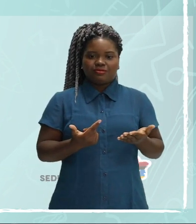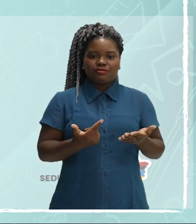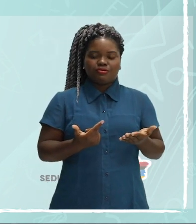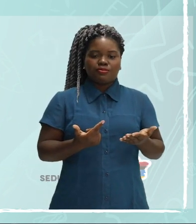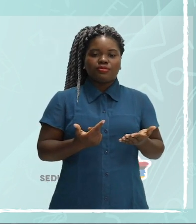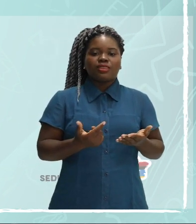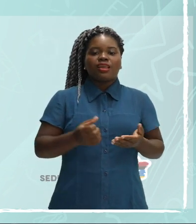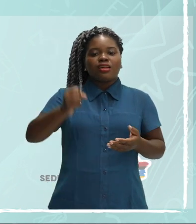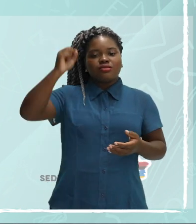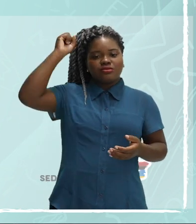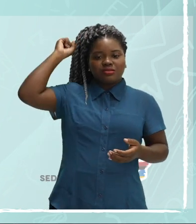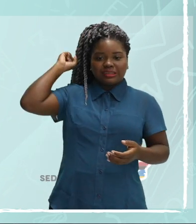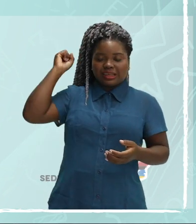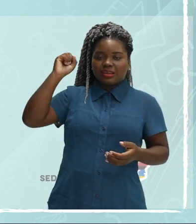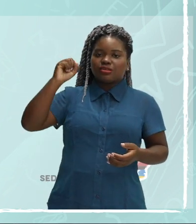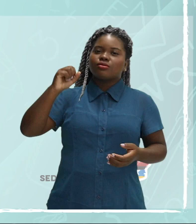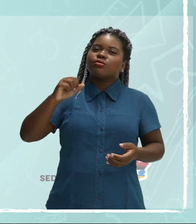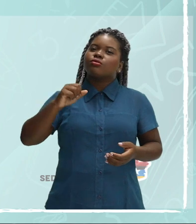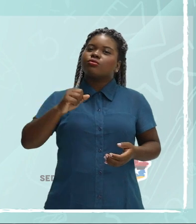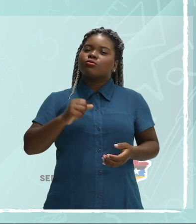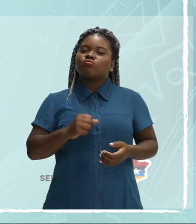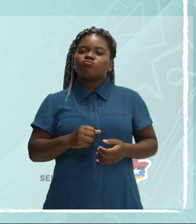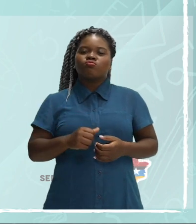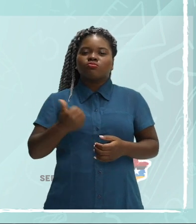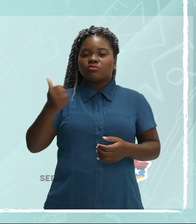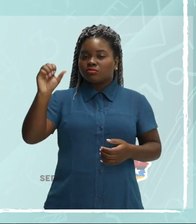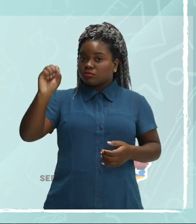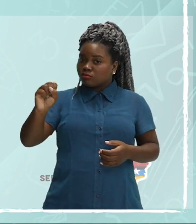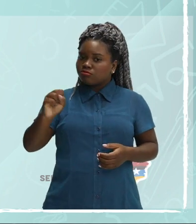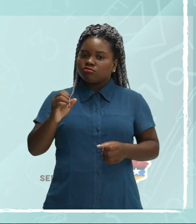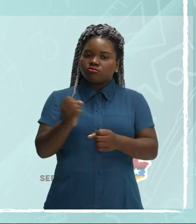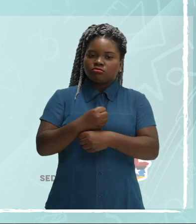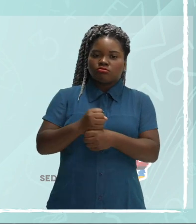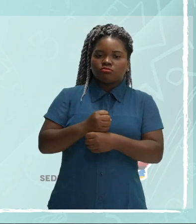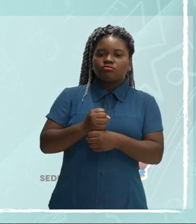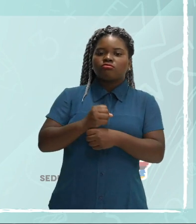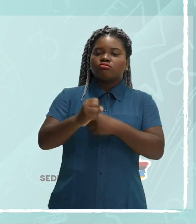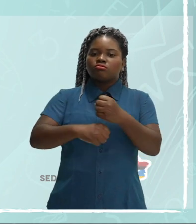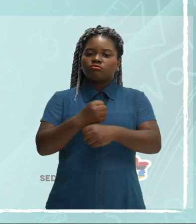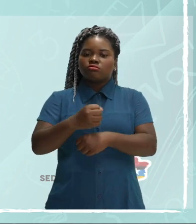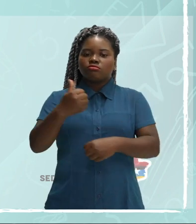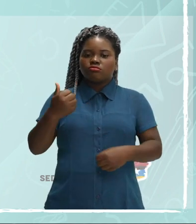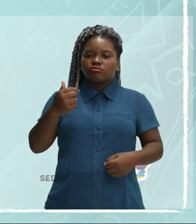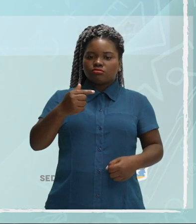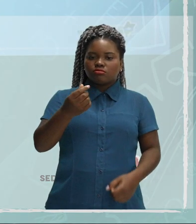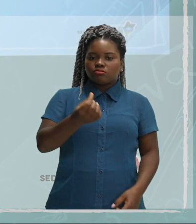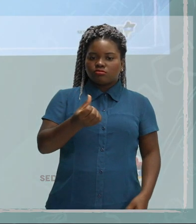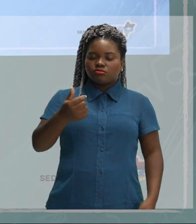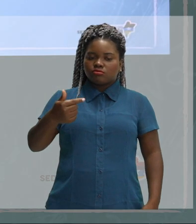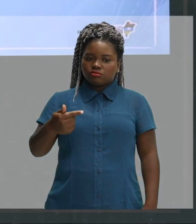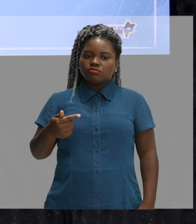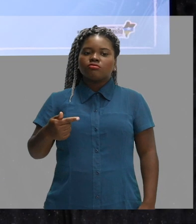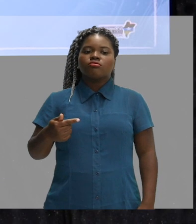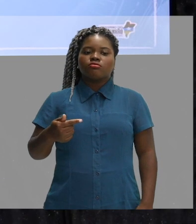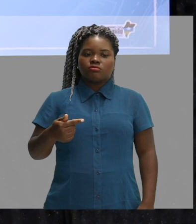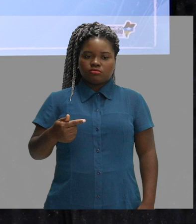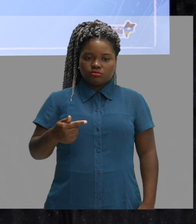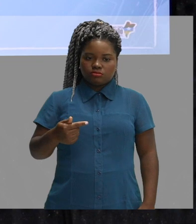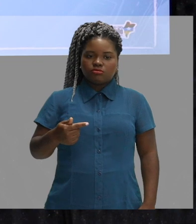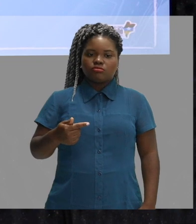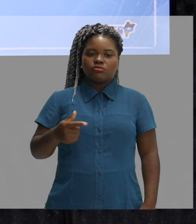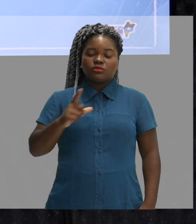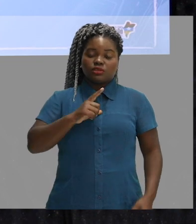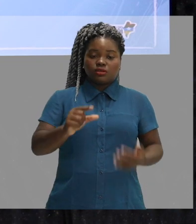Hobbes, que é o século XVIII. Lá em 1762, o Rousseau publicou a obra Do